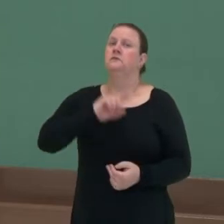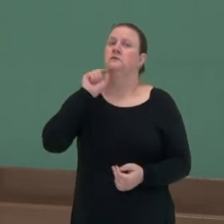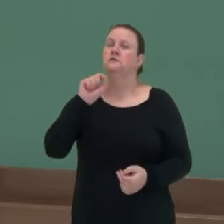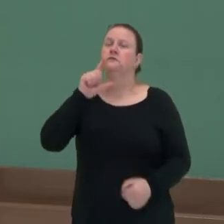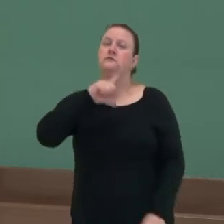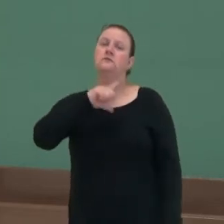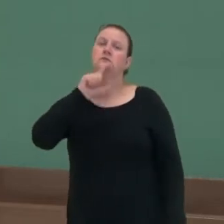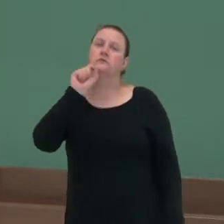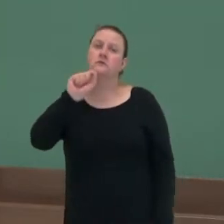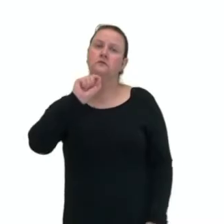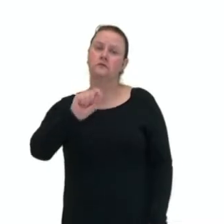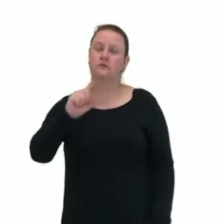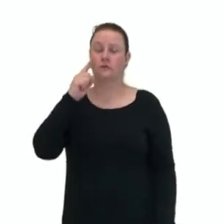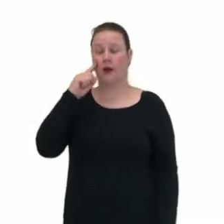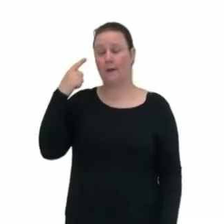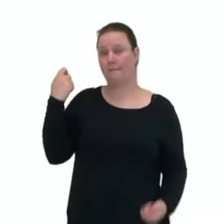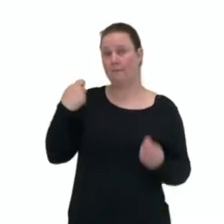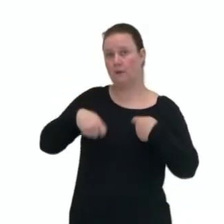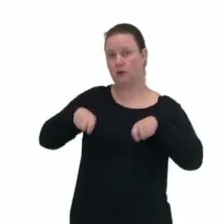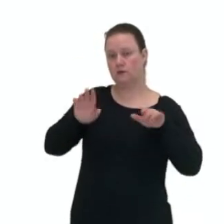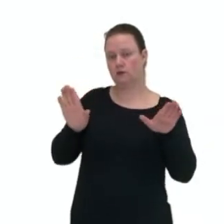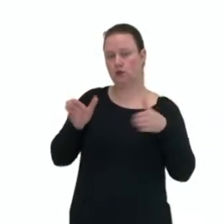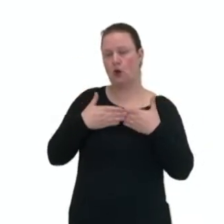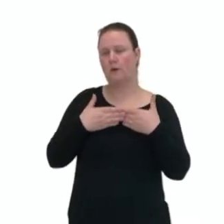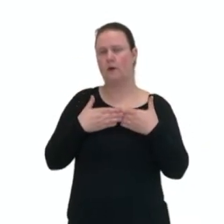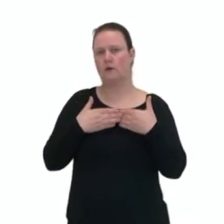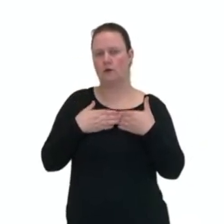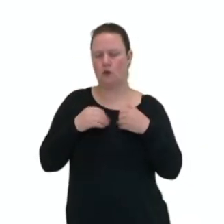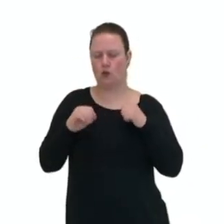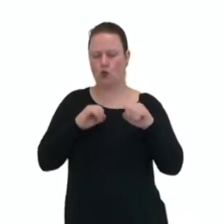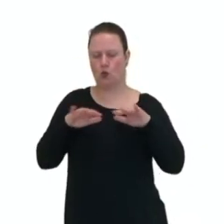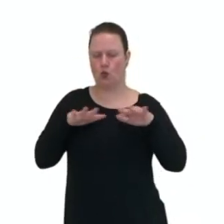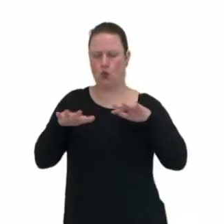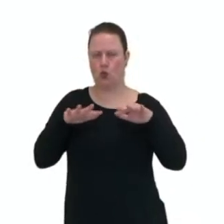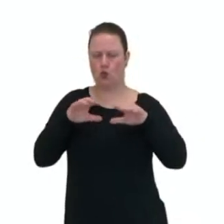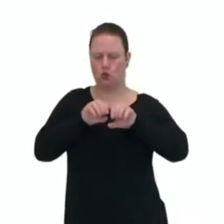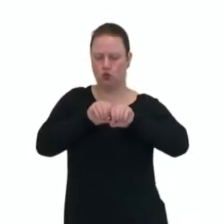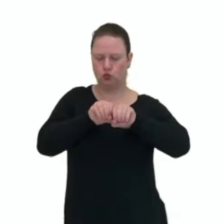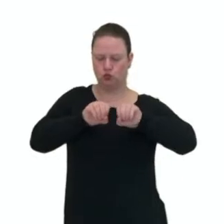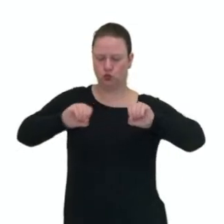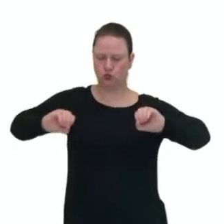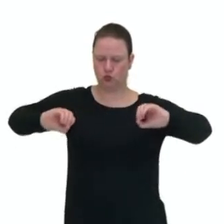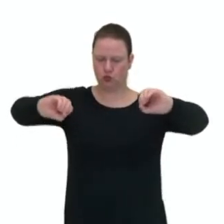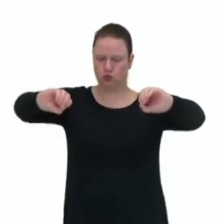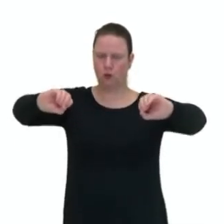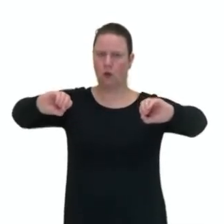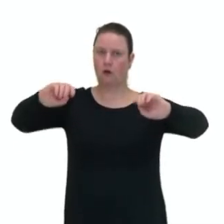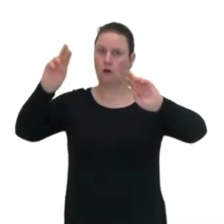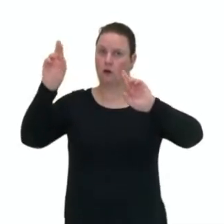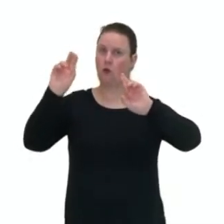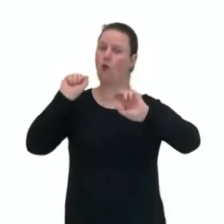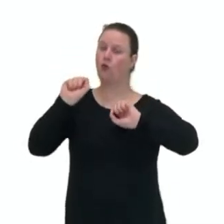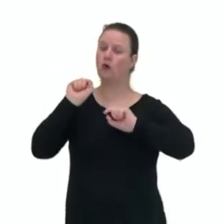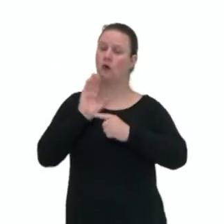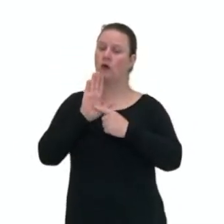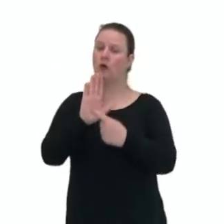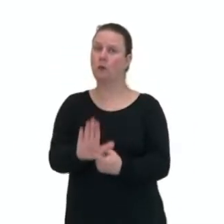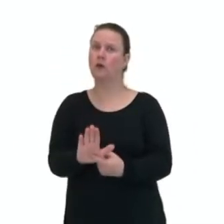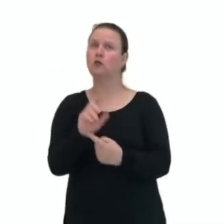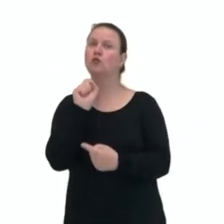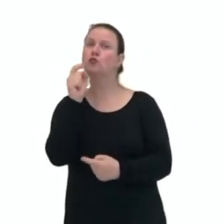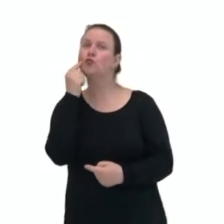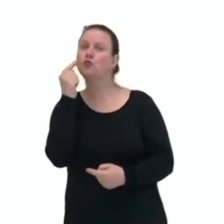que ter esse circuito fechado. Esse movimento de cargas, então, é responsável por gerar a eletricidade, que